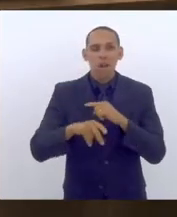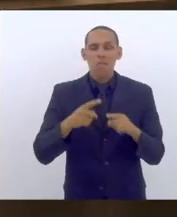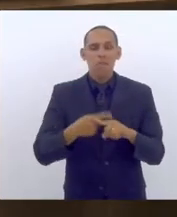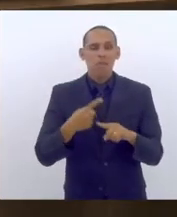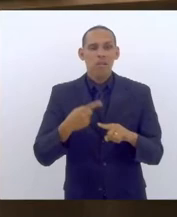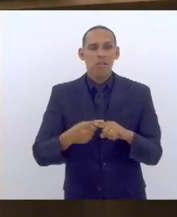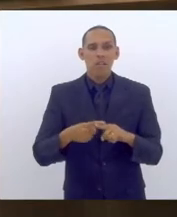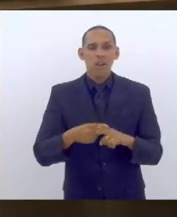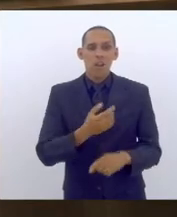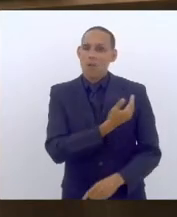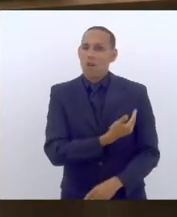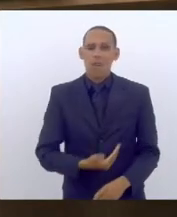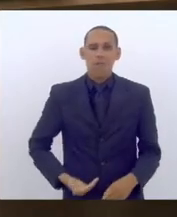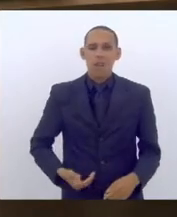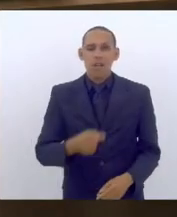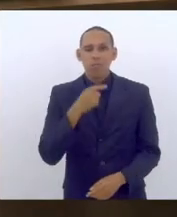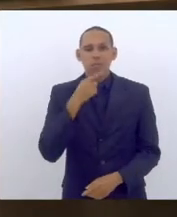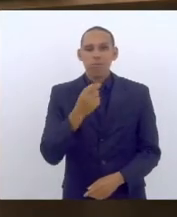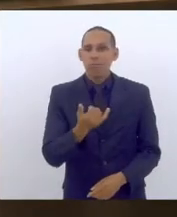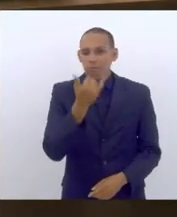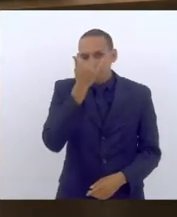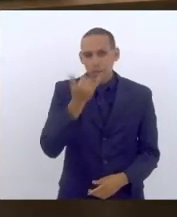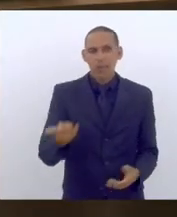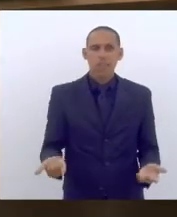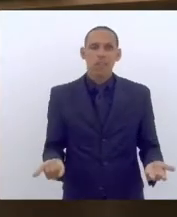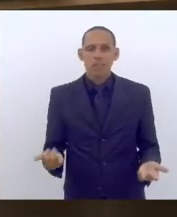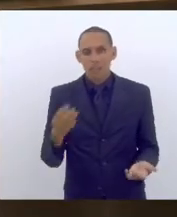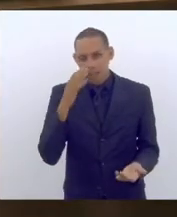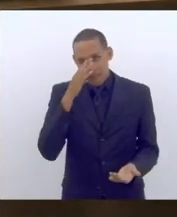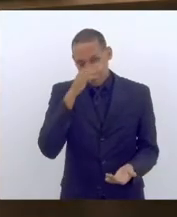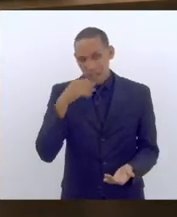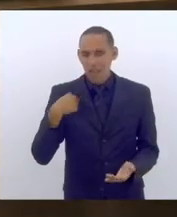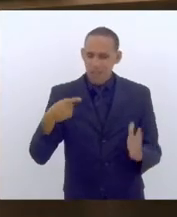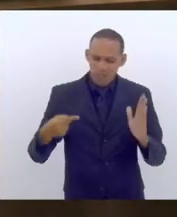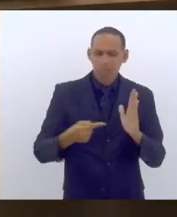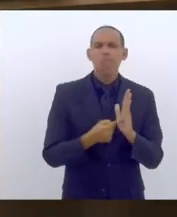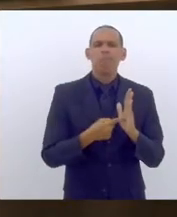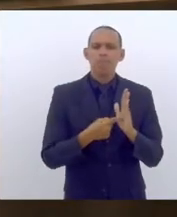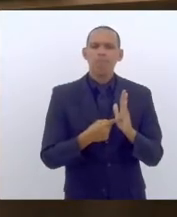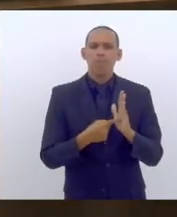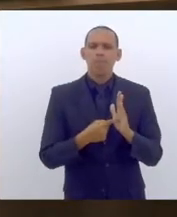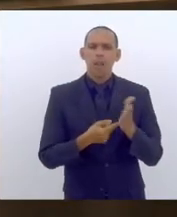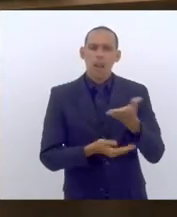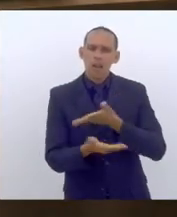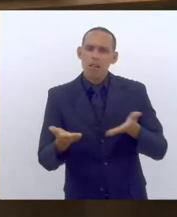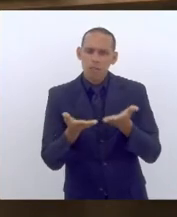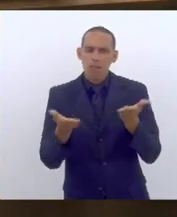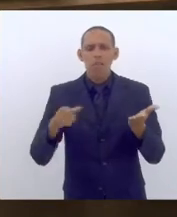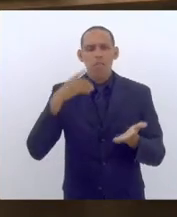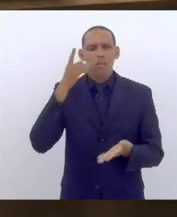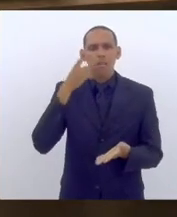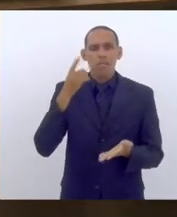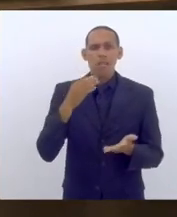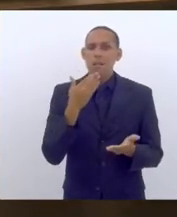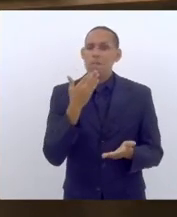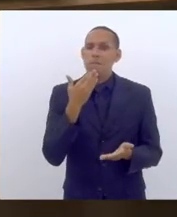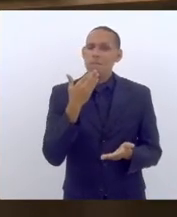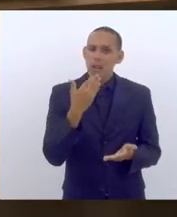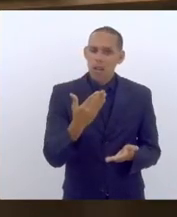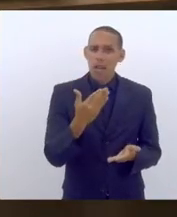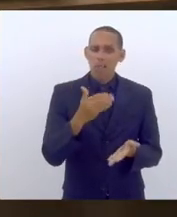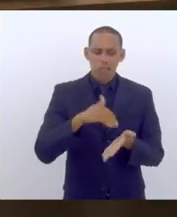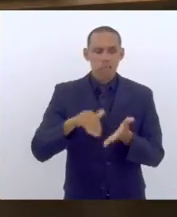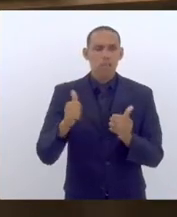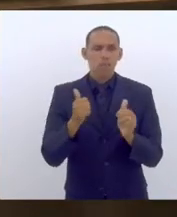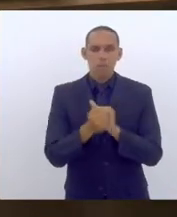incapacidade do Governo do Estado eu venho aqui fazer essa denúncia partilhar com o conjunto dos deputados fazer um apelo à secretaria